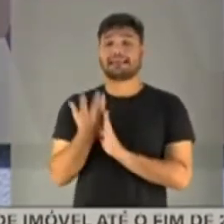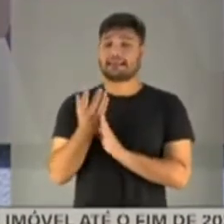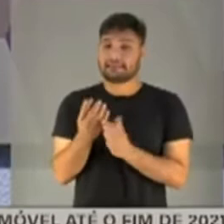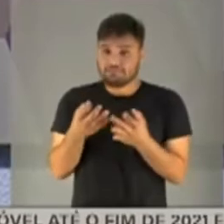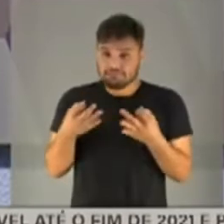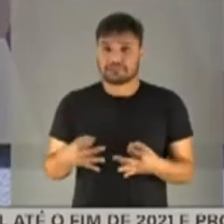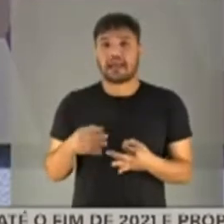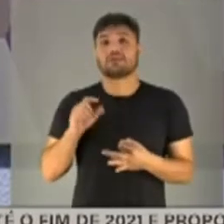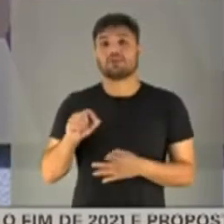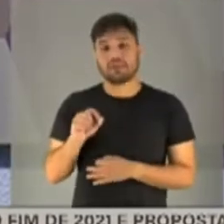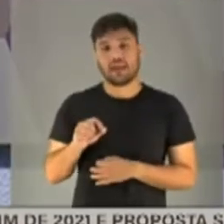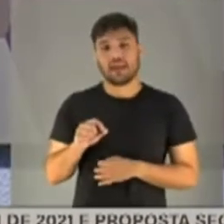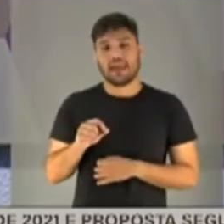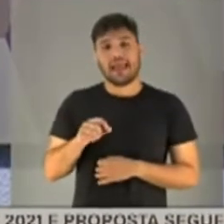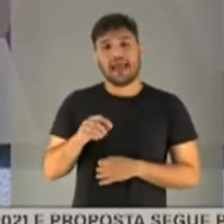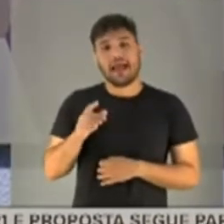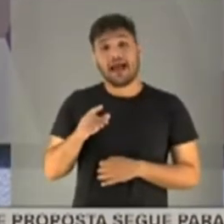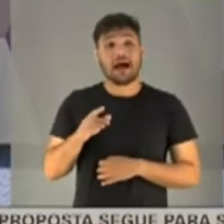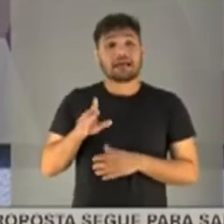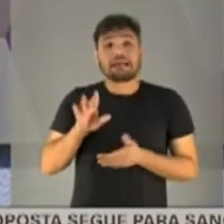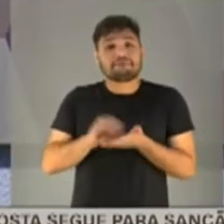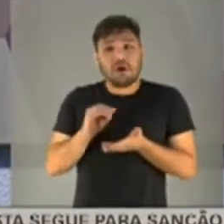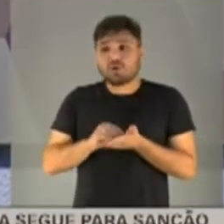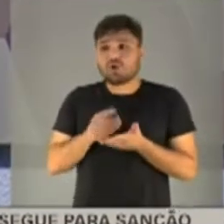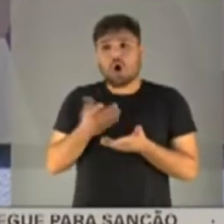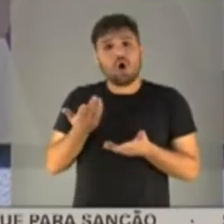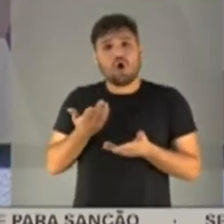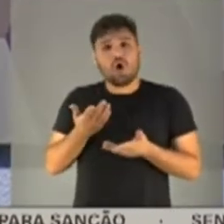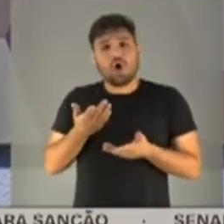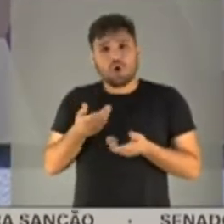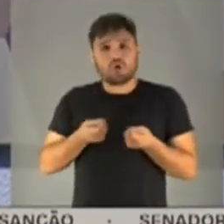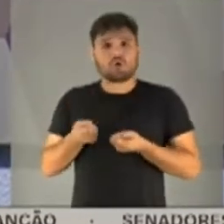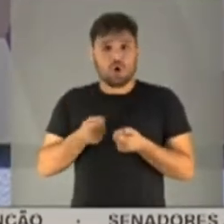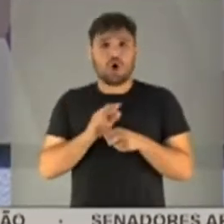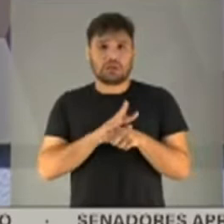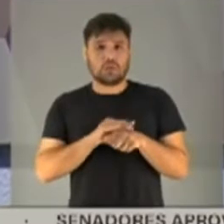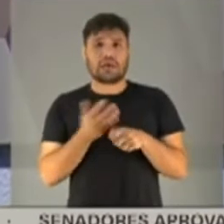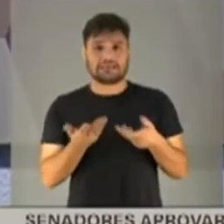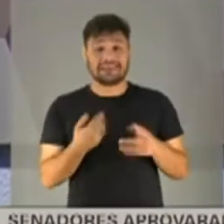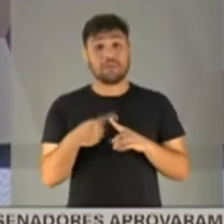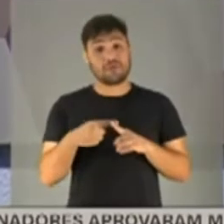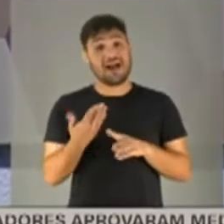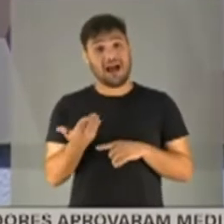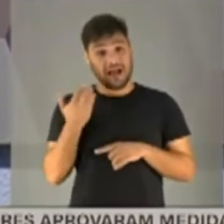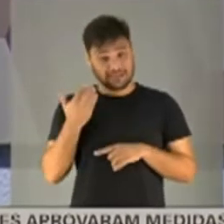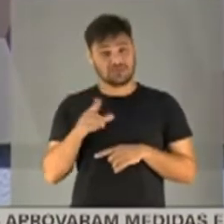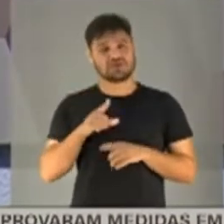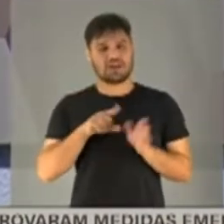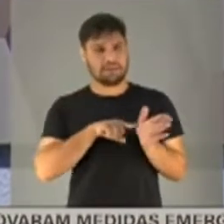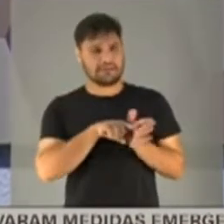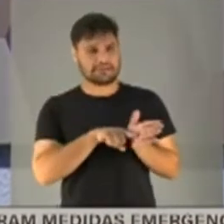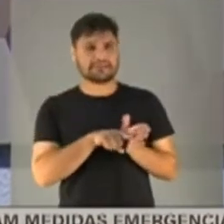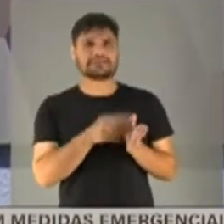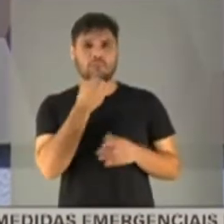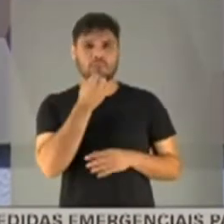consistente das medidas não farmacológicas para a redução da transmissão, porque vimos nos estudos de excelência, que eu trouxe aqui como exemplo, que